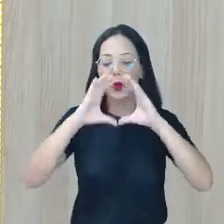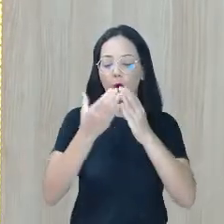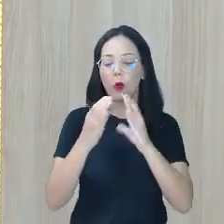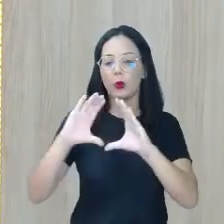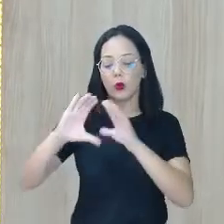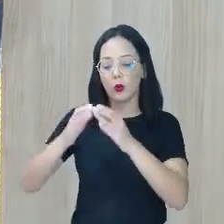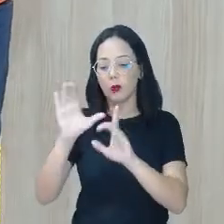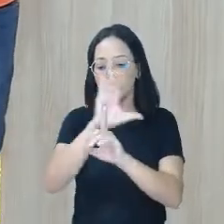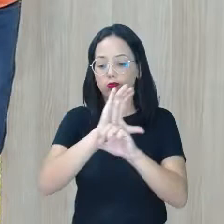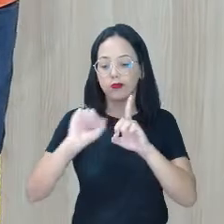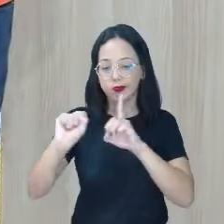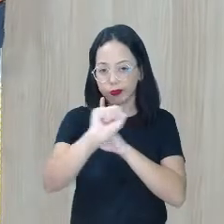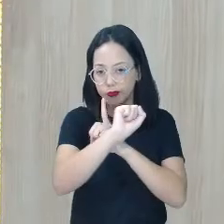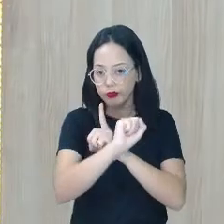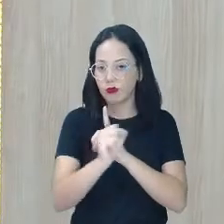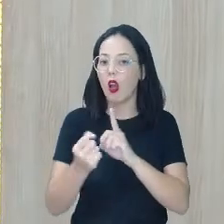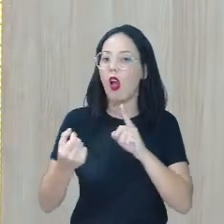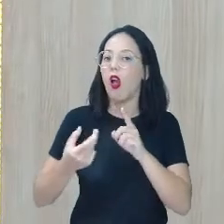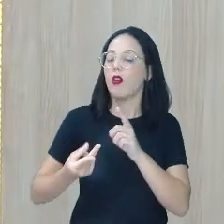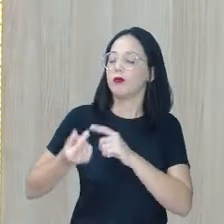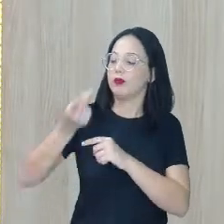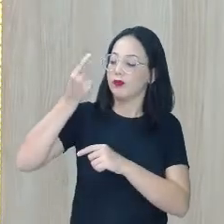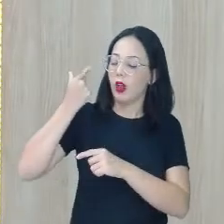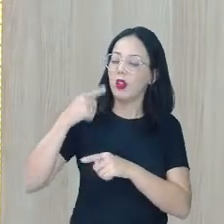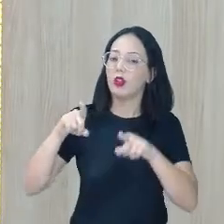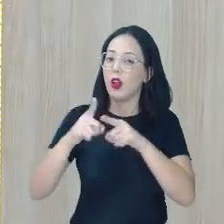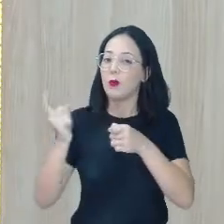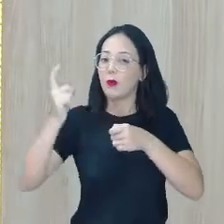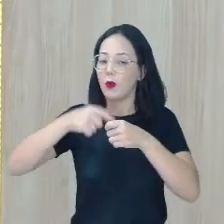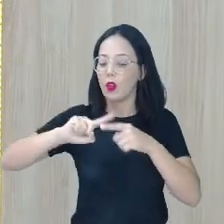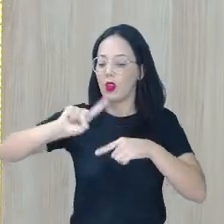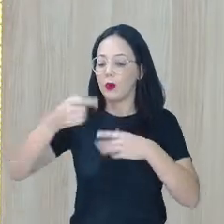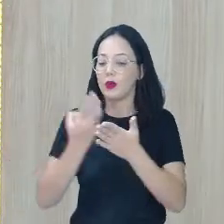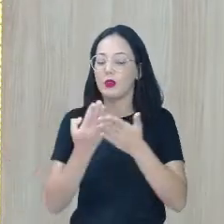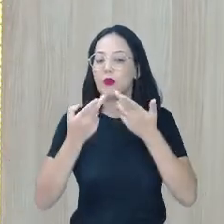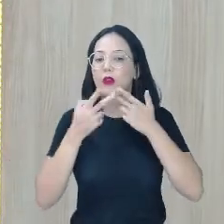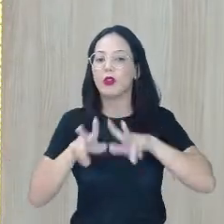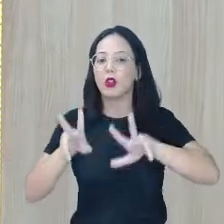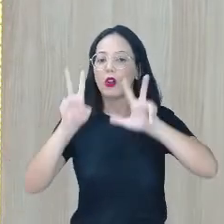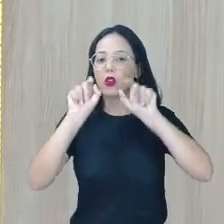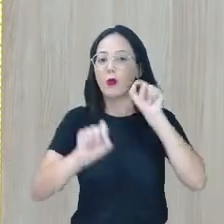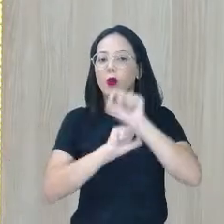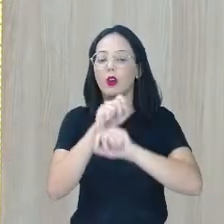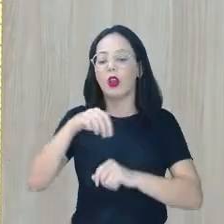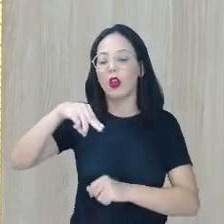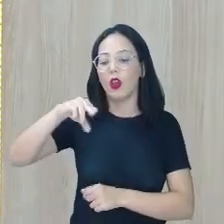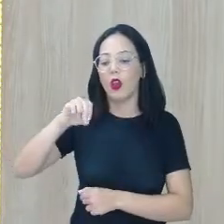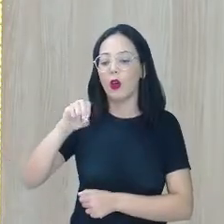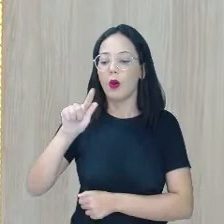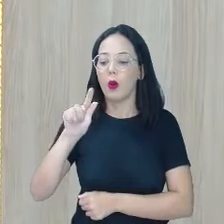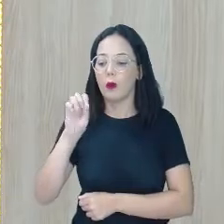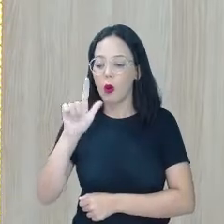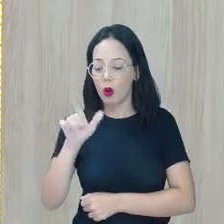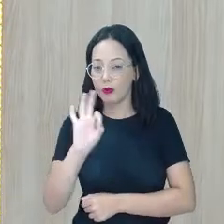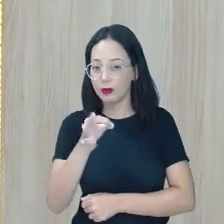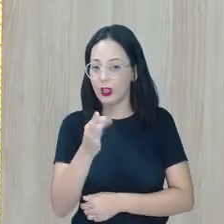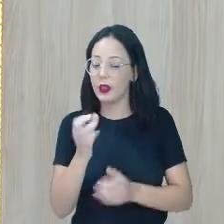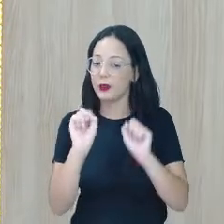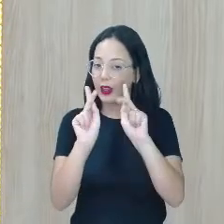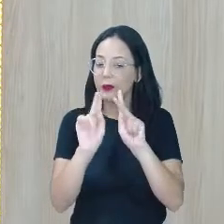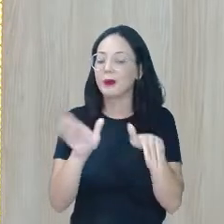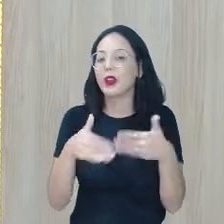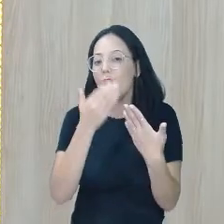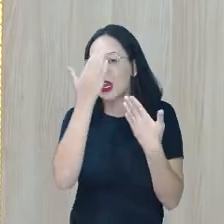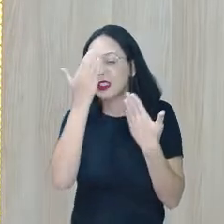civilizações orientais antigas e a gente volta na próxima aula falando um pouco sobre o Império Mongol, ok?